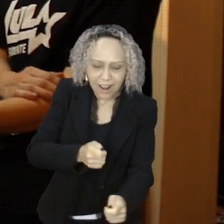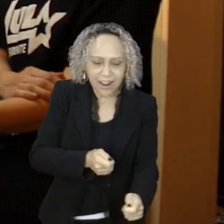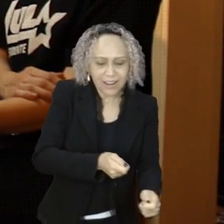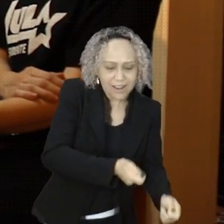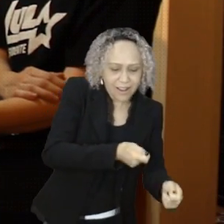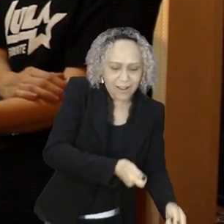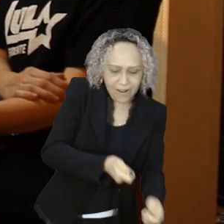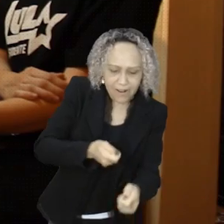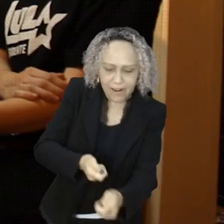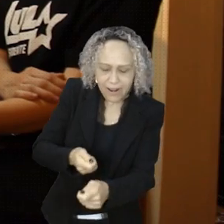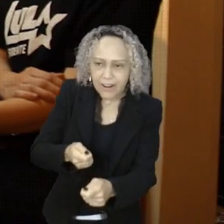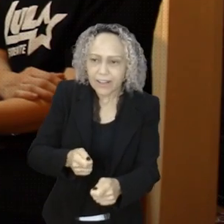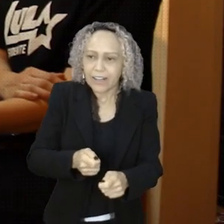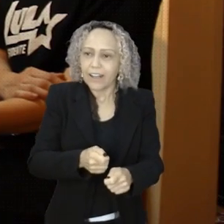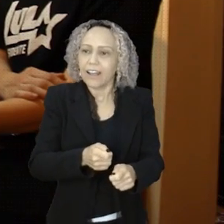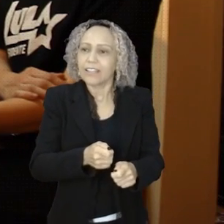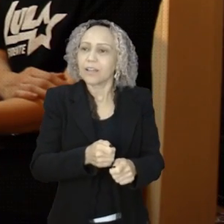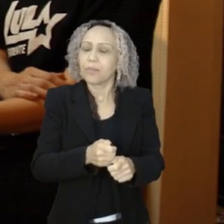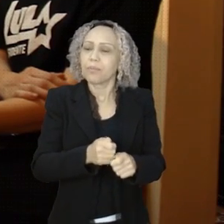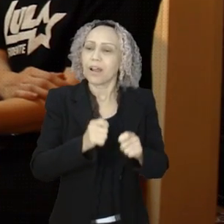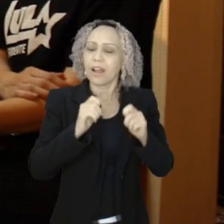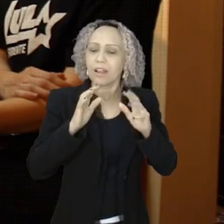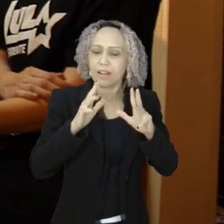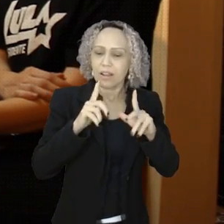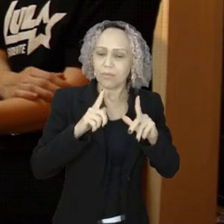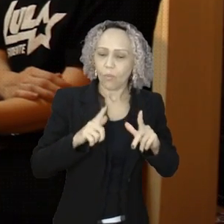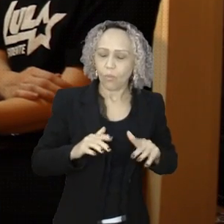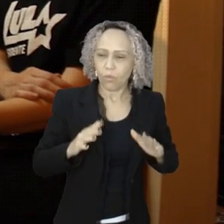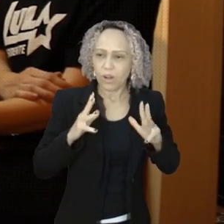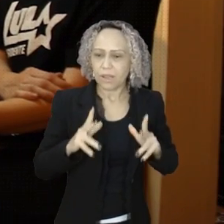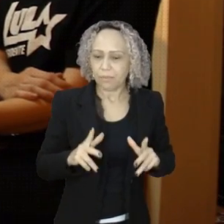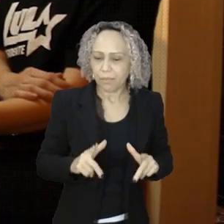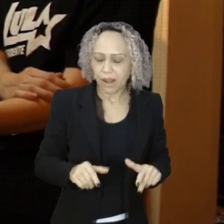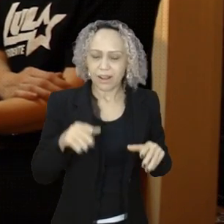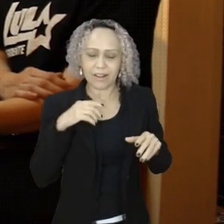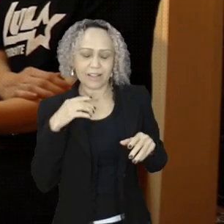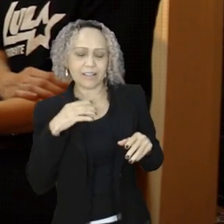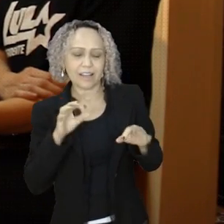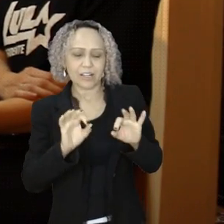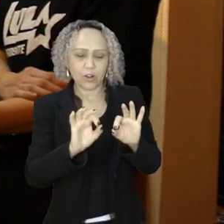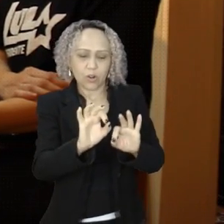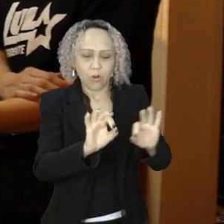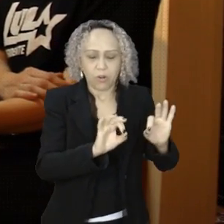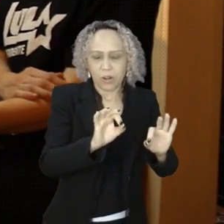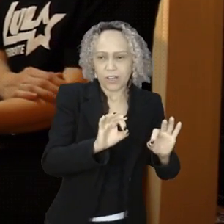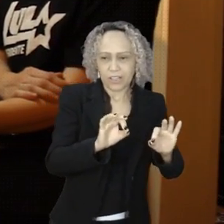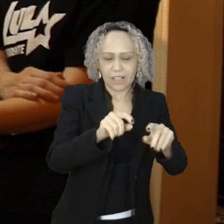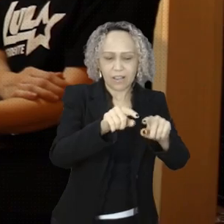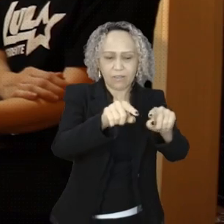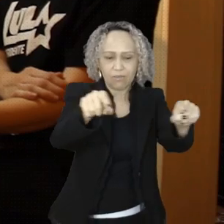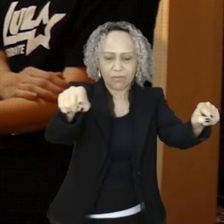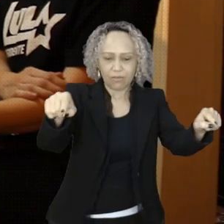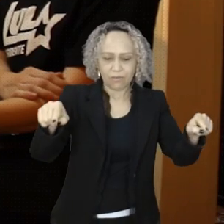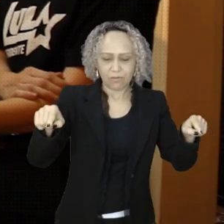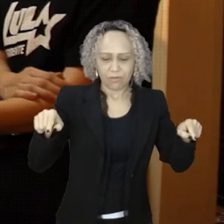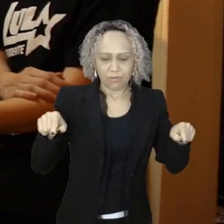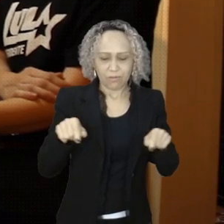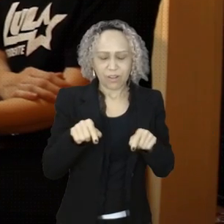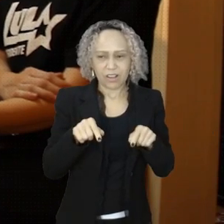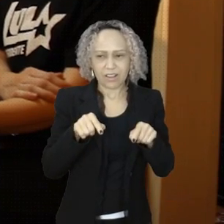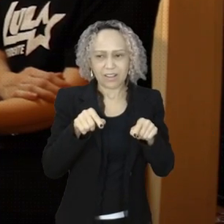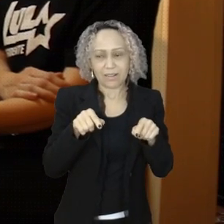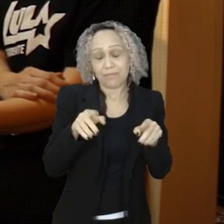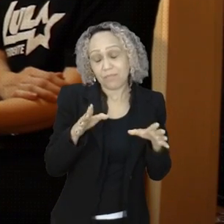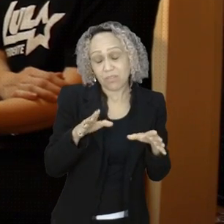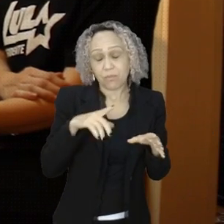o campo e colocar uma pedra, uma outra para marcar a goleira. Né? As bolas não eram essas bolas de couro,